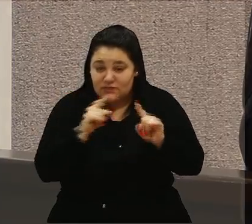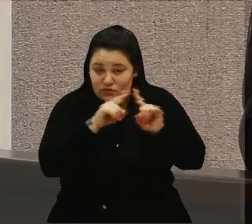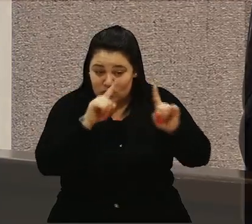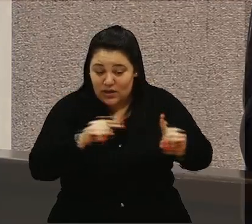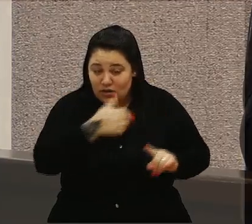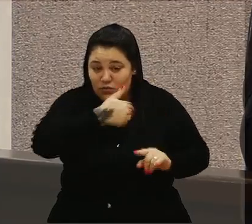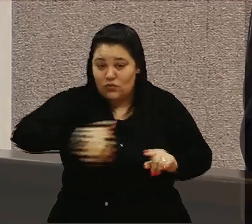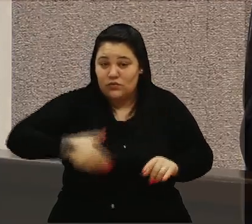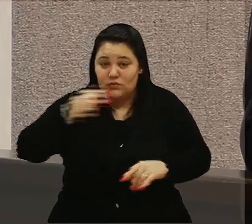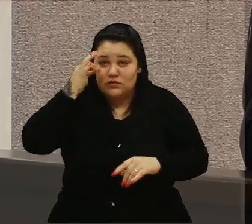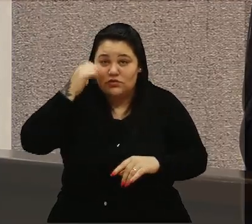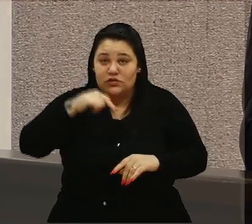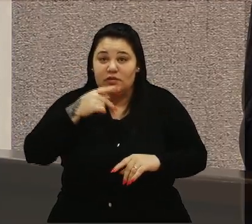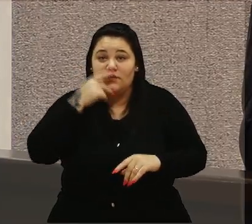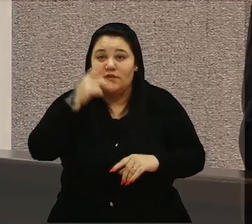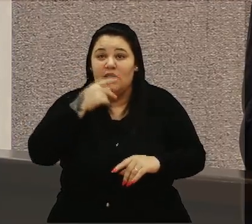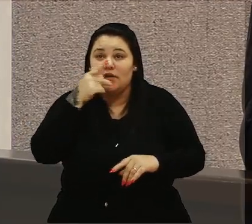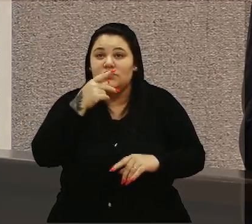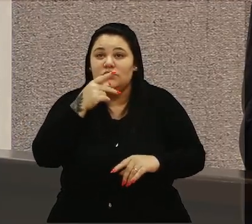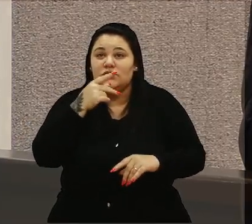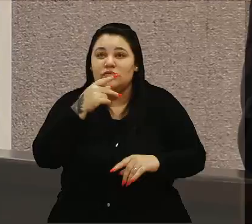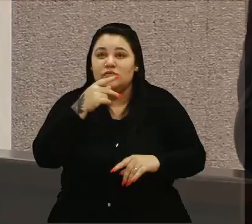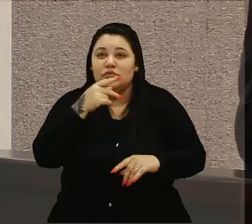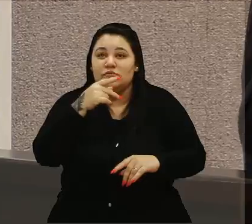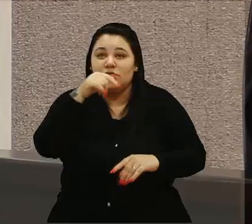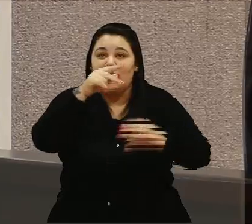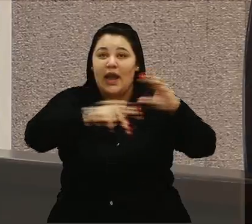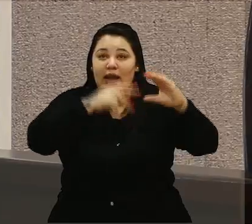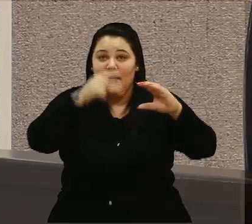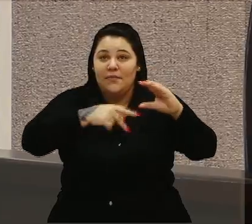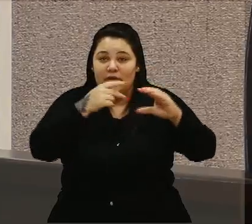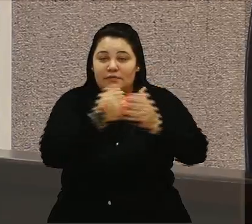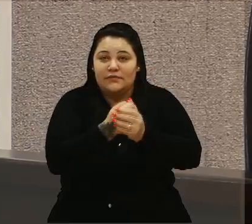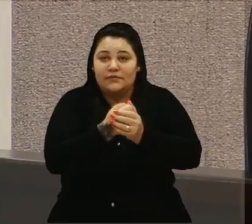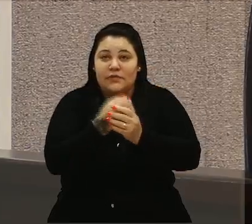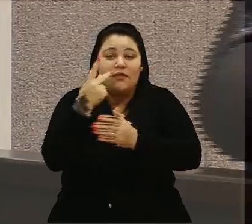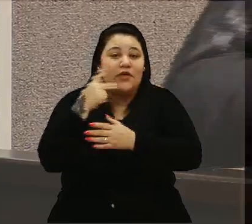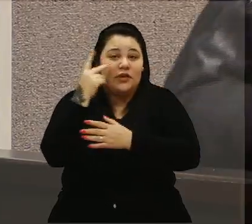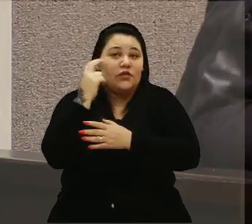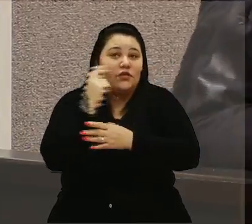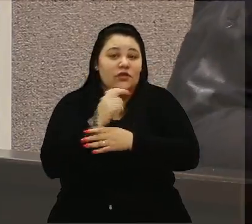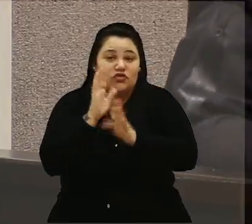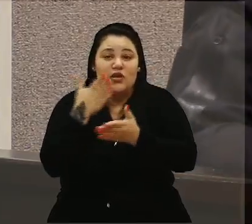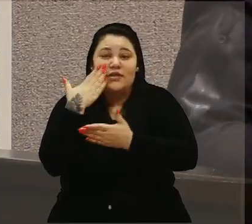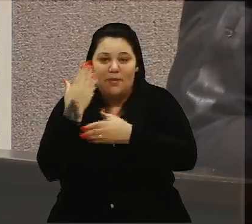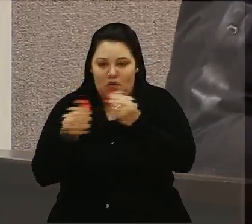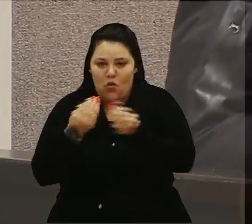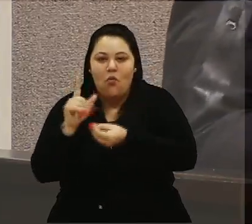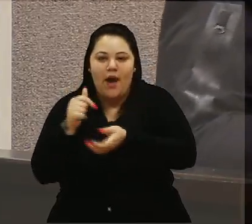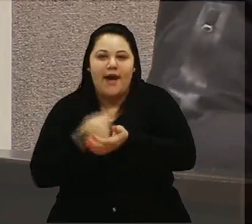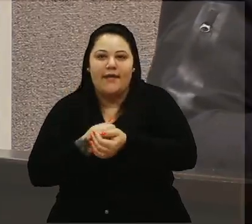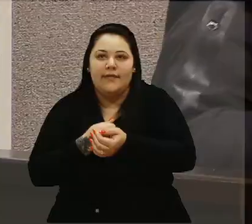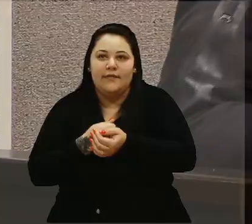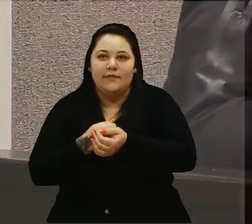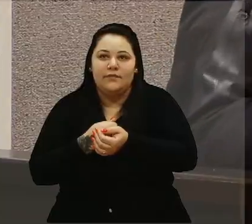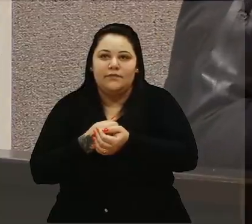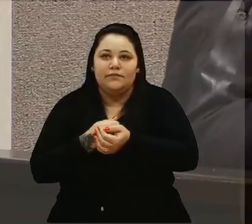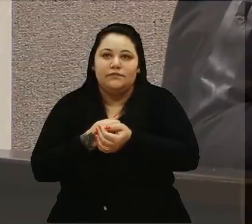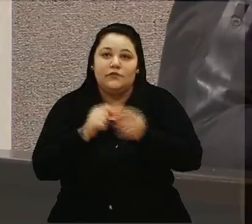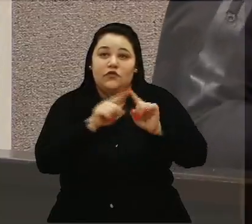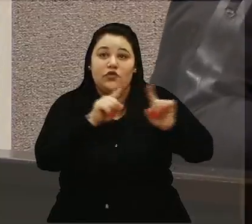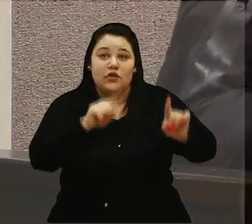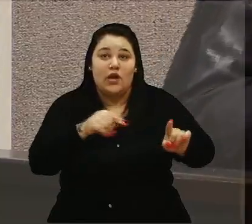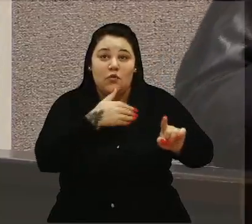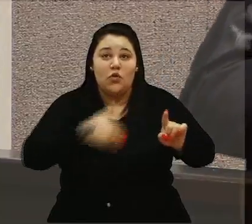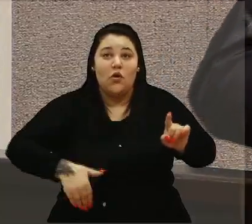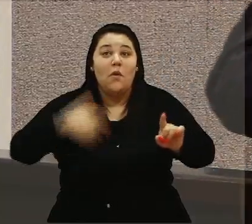aqui tecendo comentários na live da Câmara. Né? O vereador Daniel já sabe bem como é que funciona, né, vereador Daniel? Servidor público tem que estar